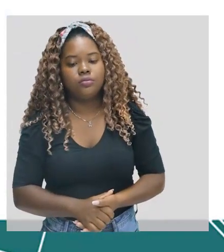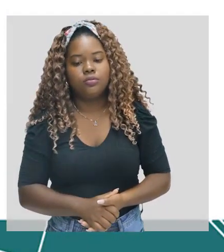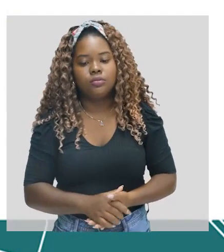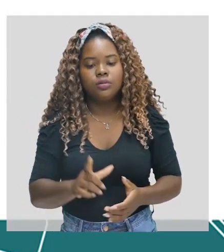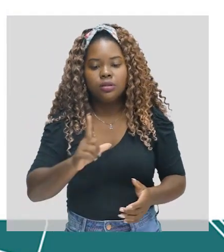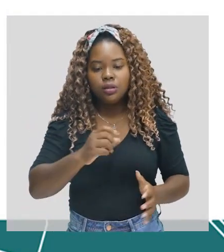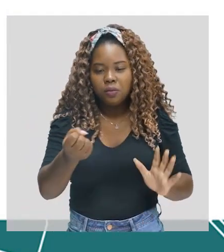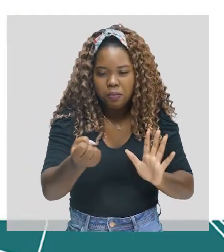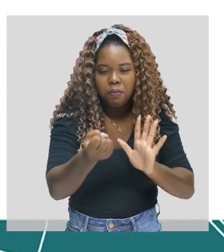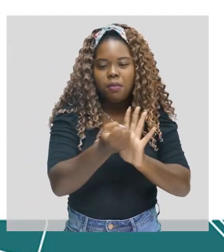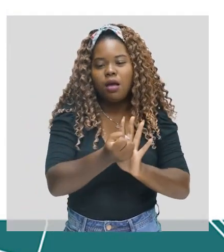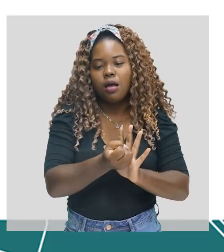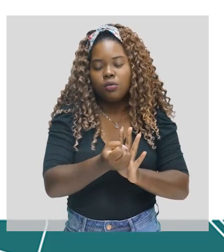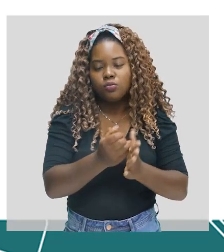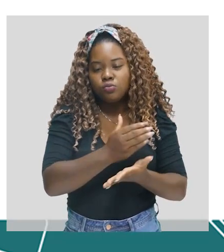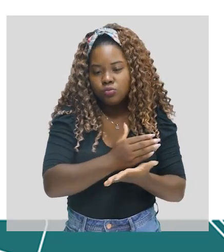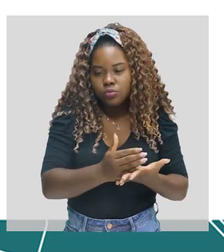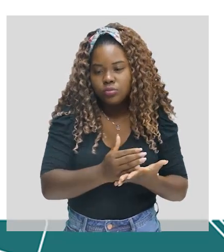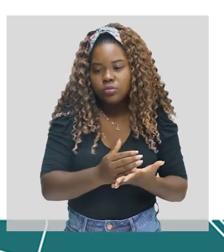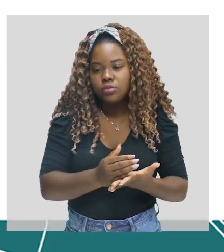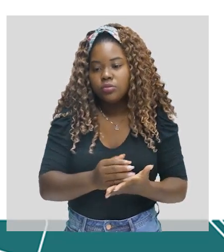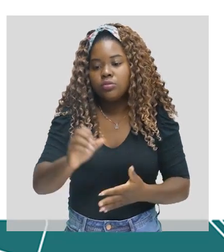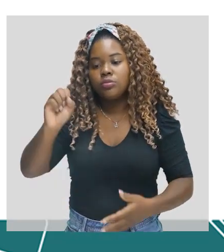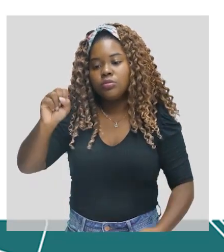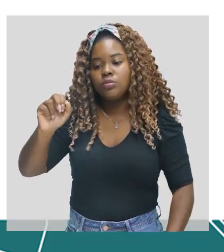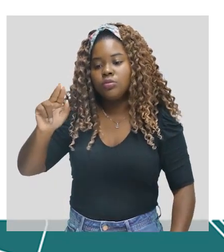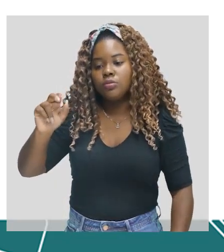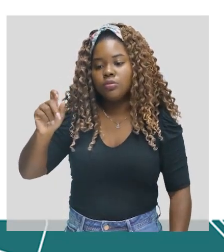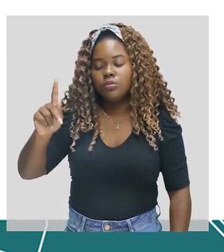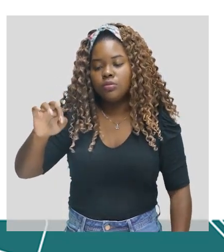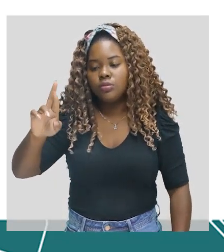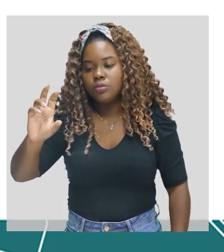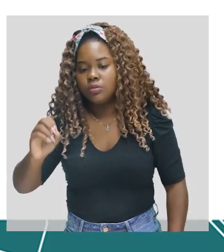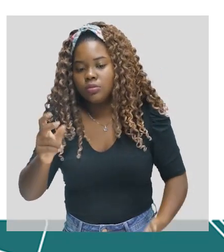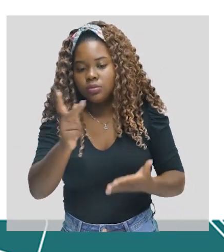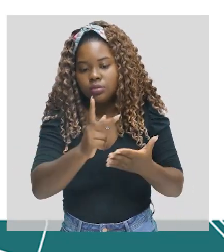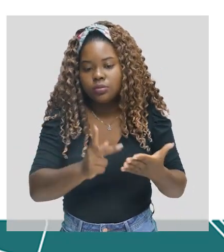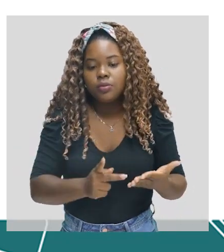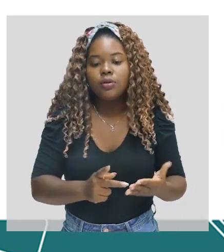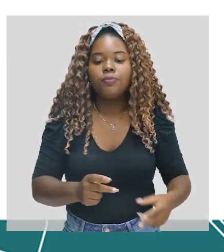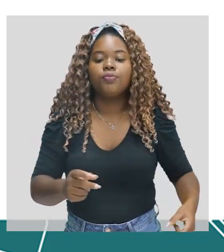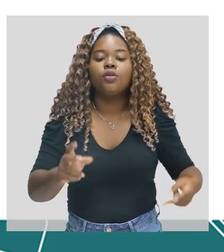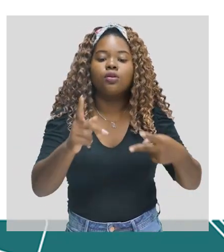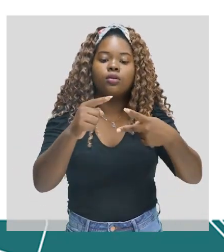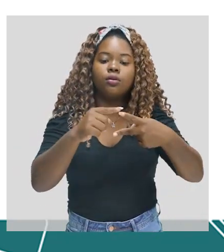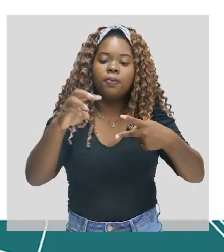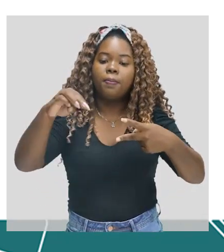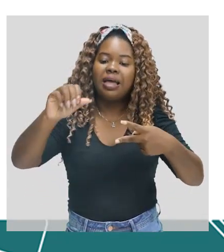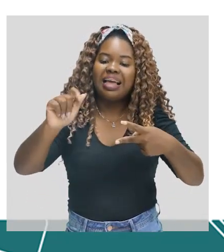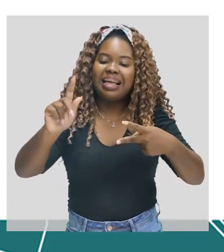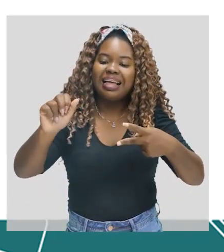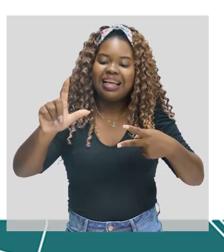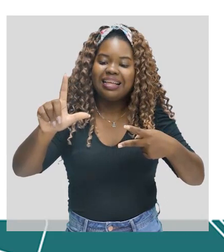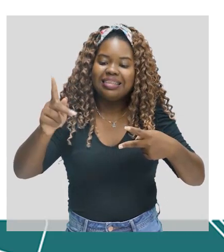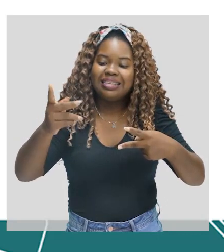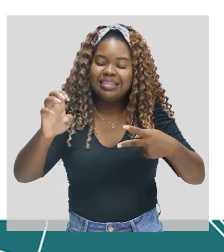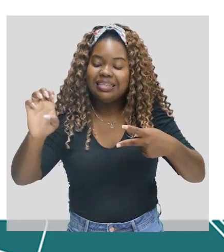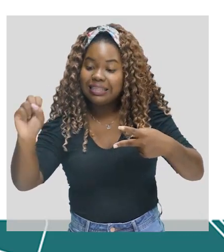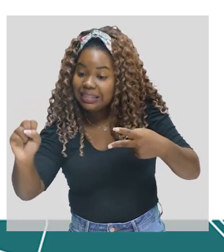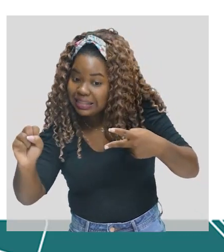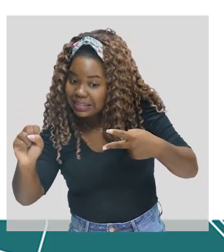inicial, já falei, vou repetir, Suspiros Poéticos e Saudades, de Gonçalves de Magalhães. Aqui,